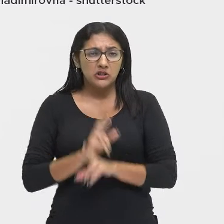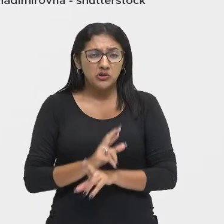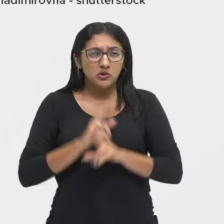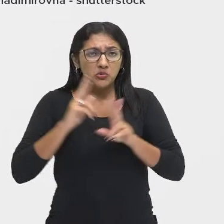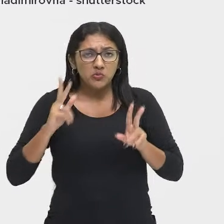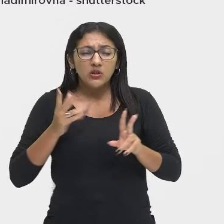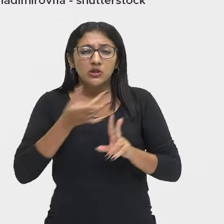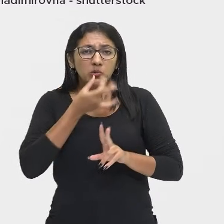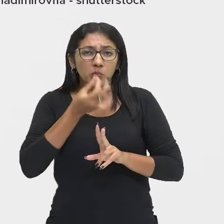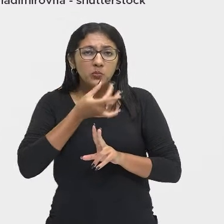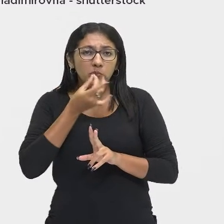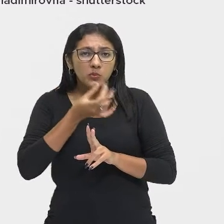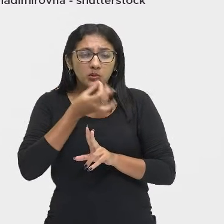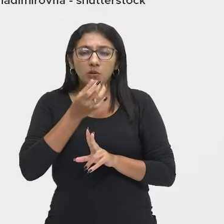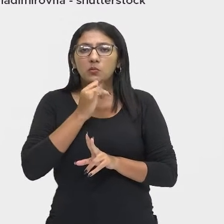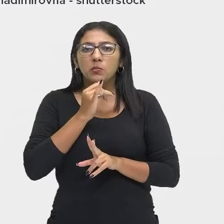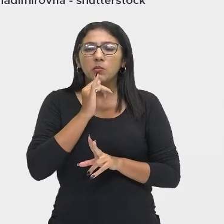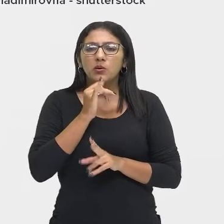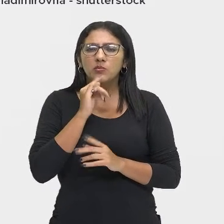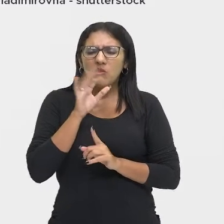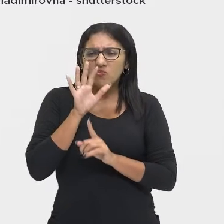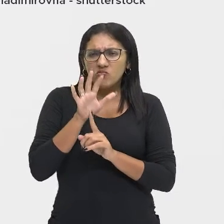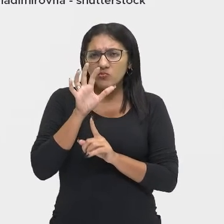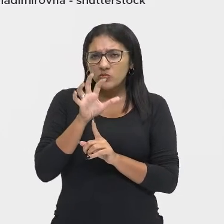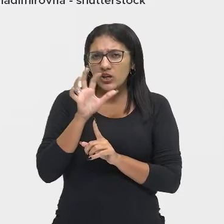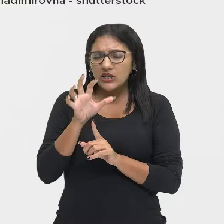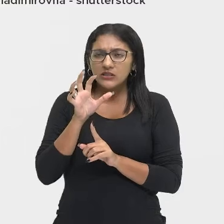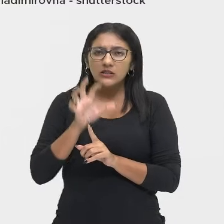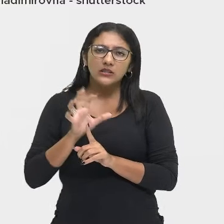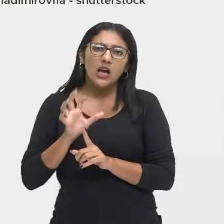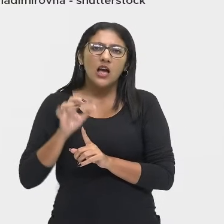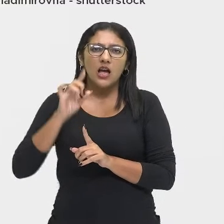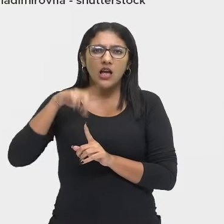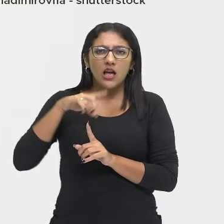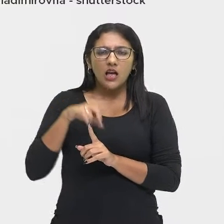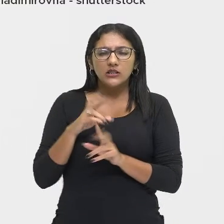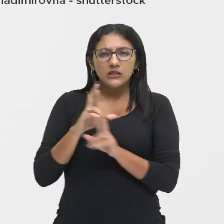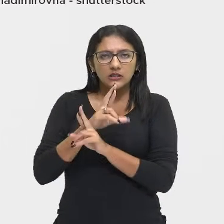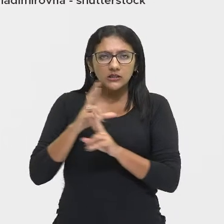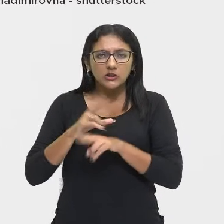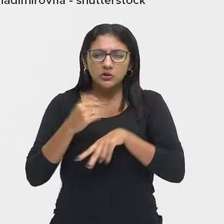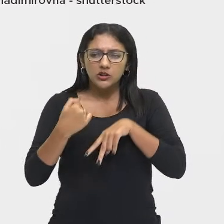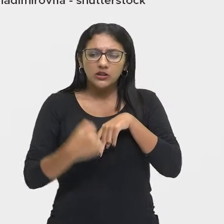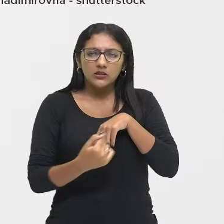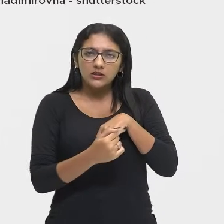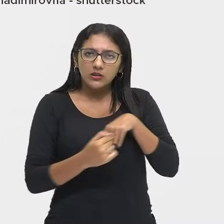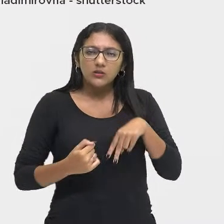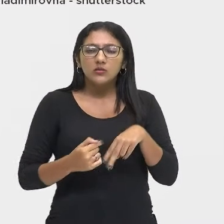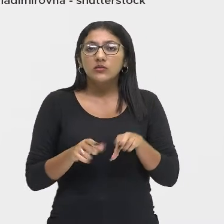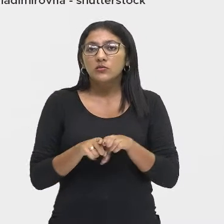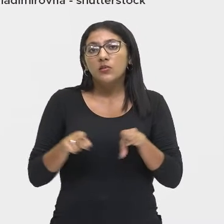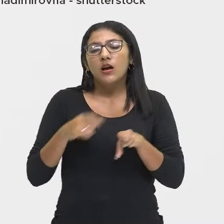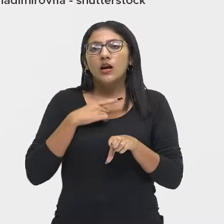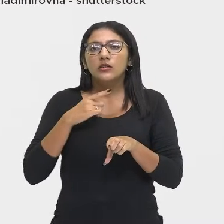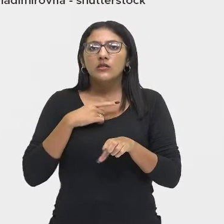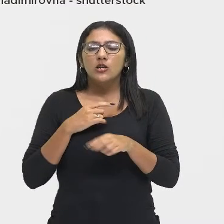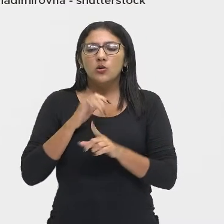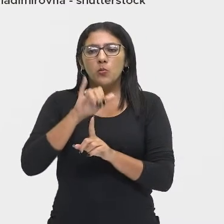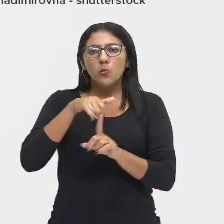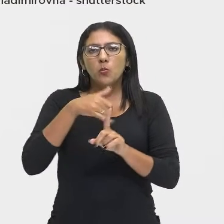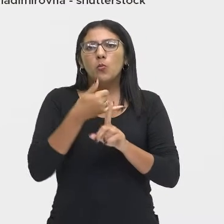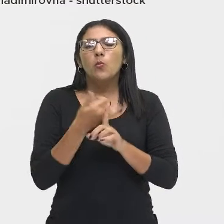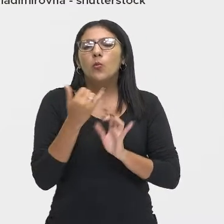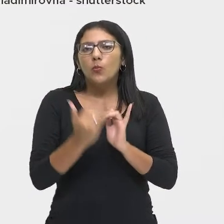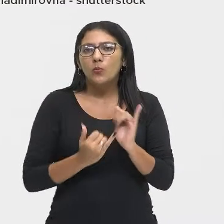se desejava, né, que é coibir atitudes reprováveis, mas praticando o cyberbullying, né,